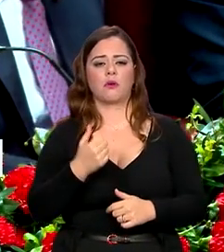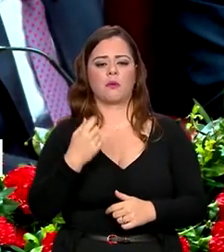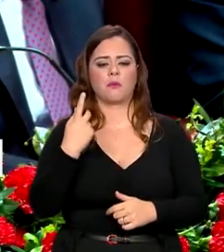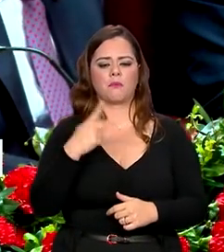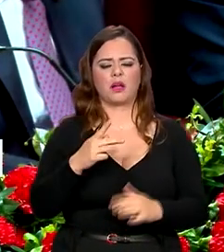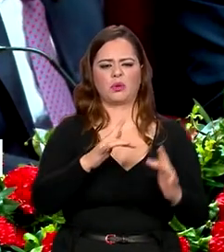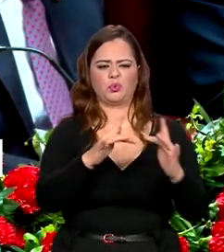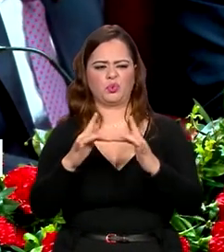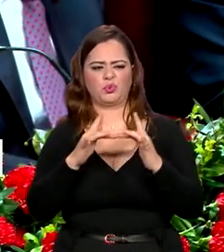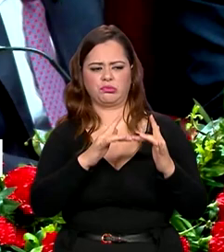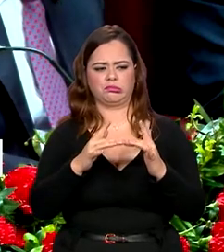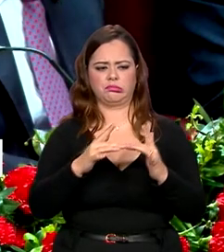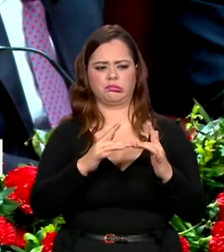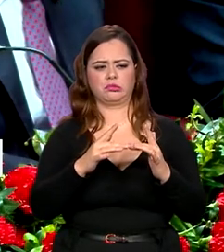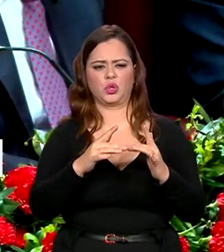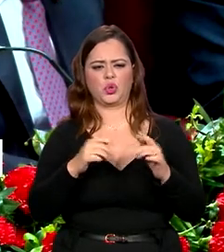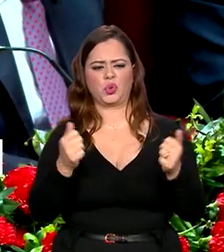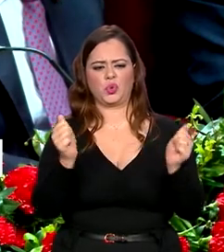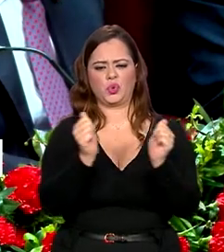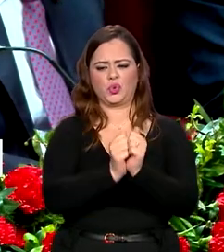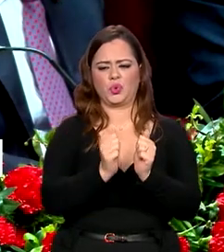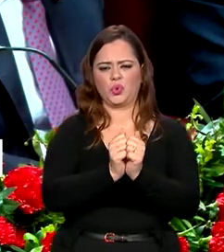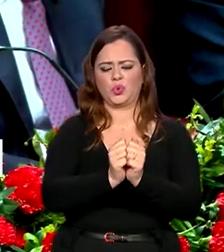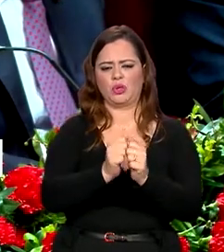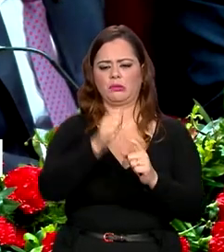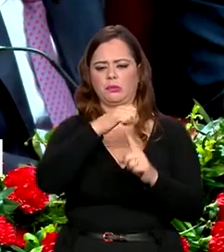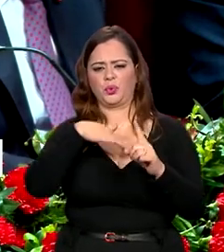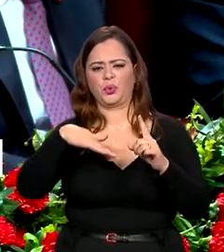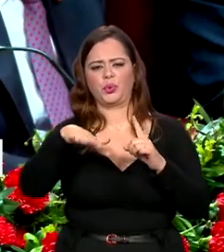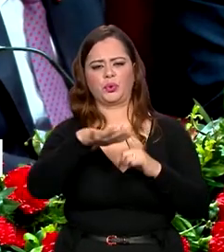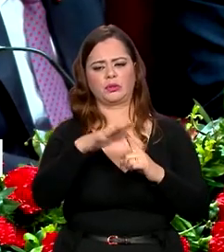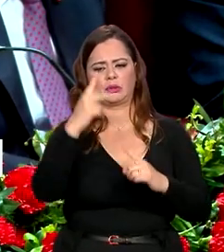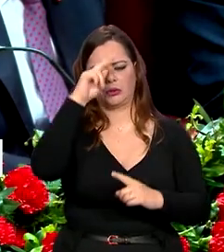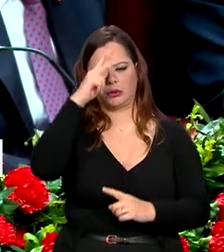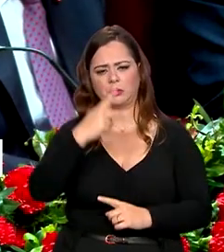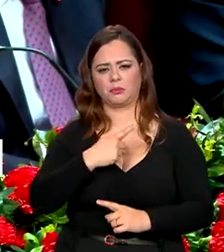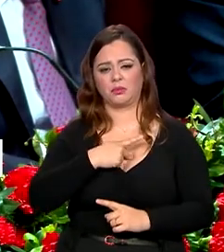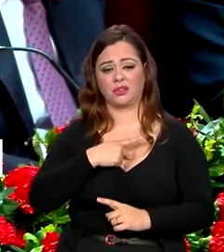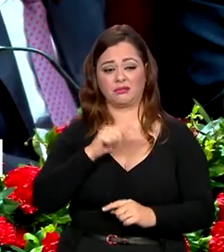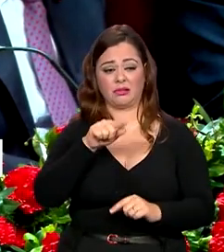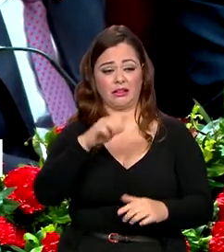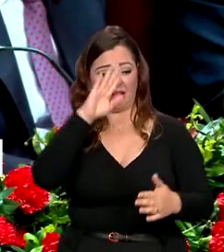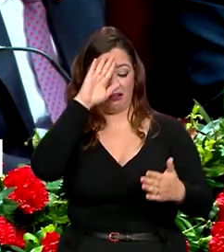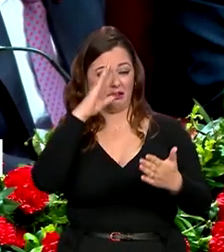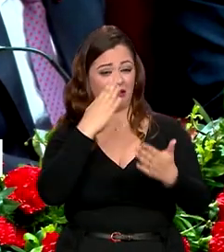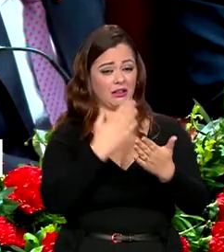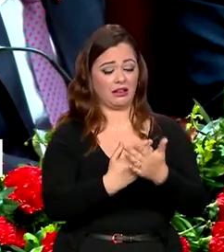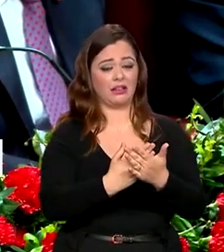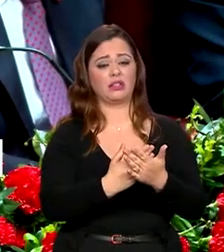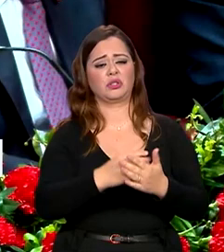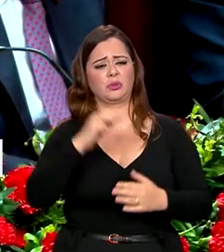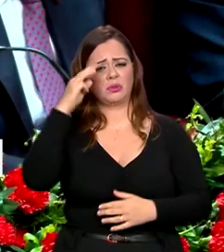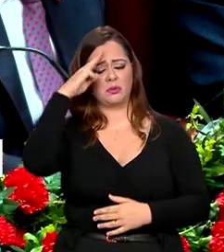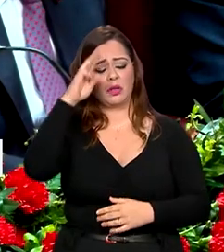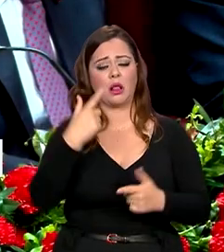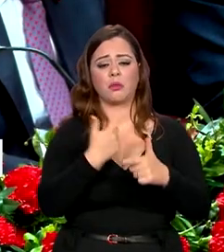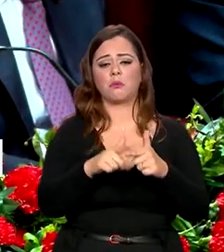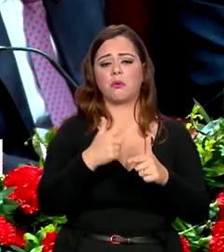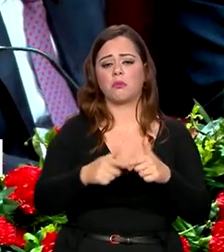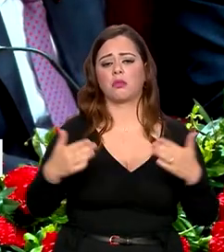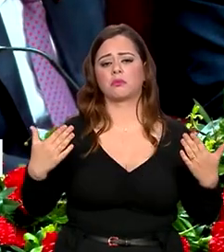acerto de contas com sua própria população. Quem acredita em soluções militares para os problemas